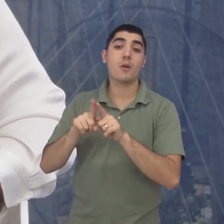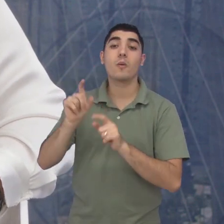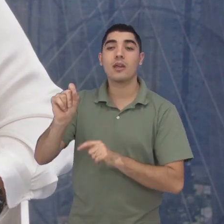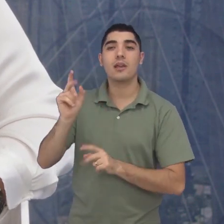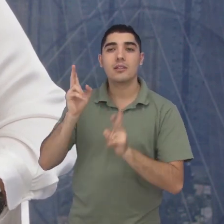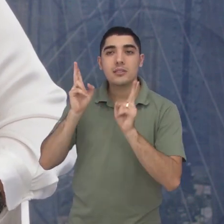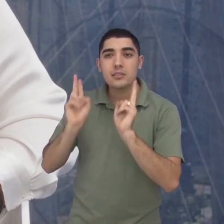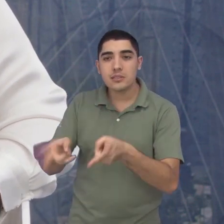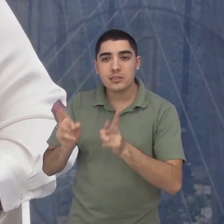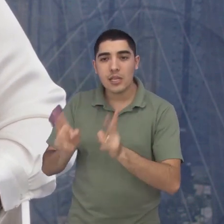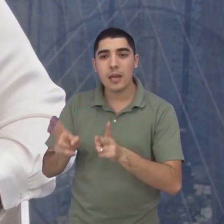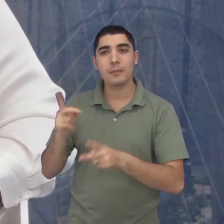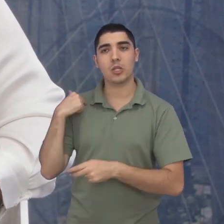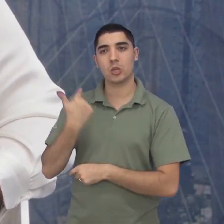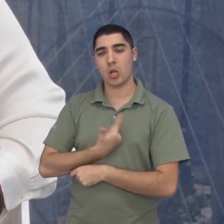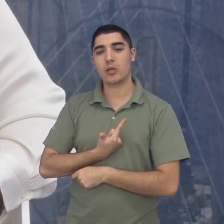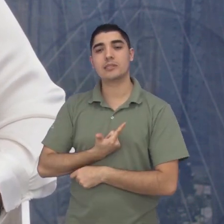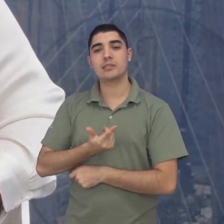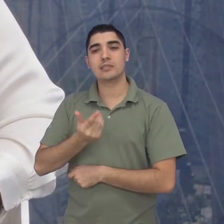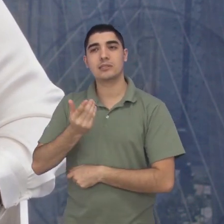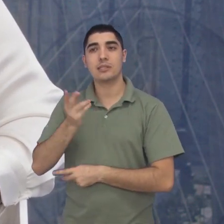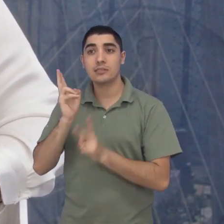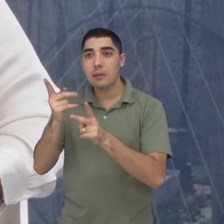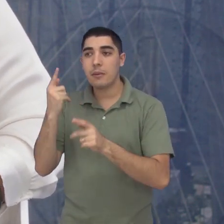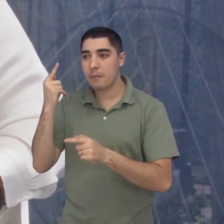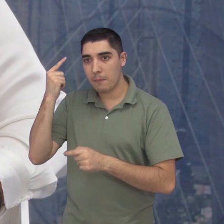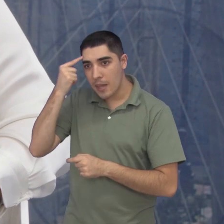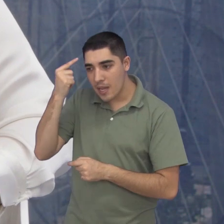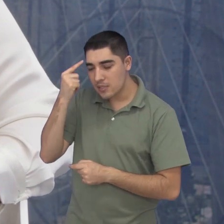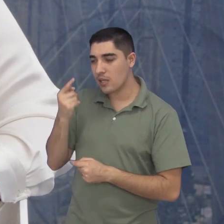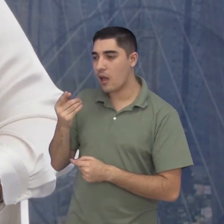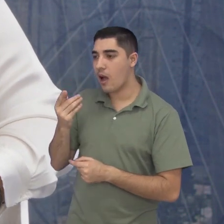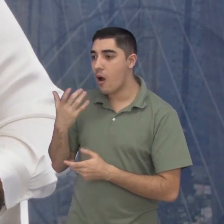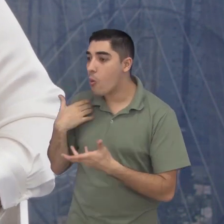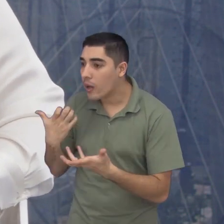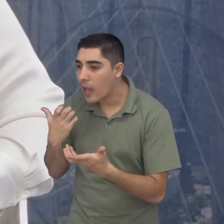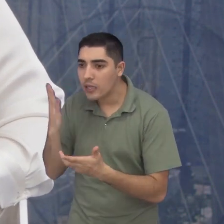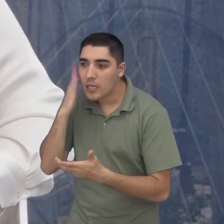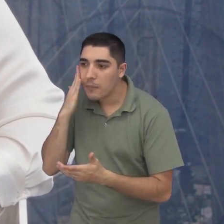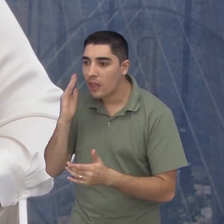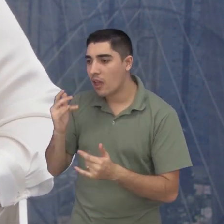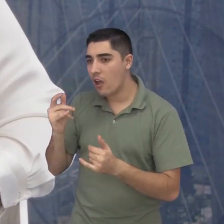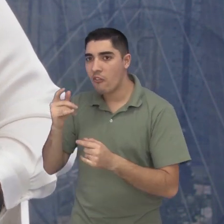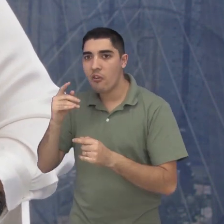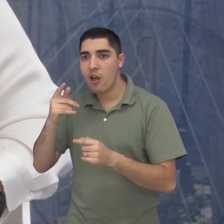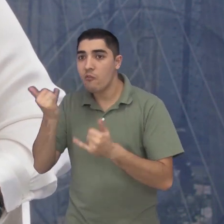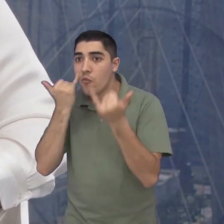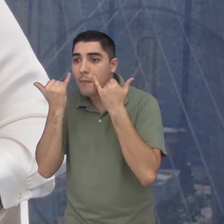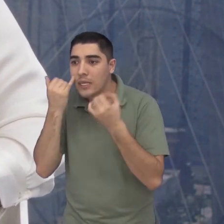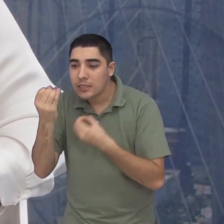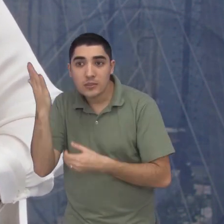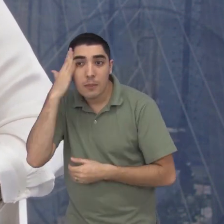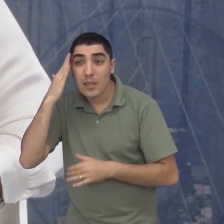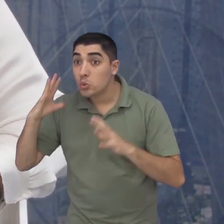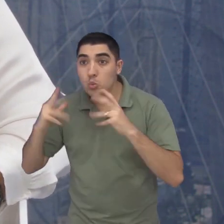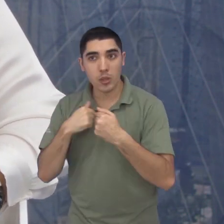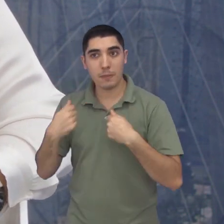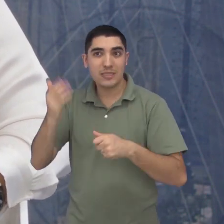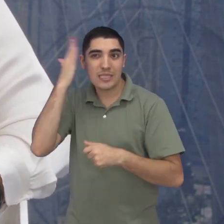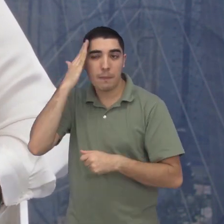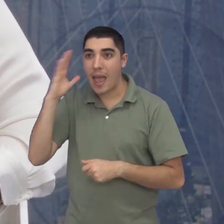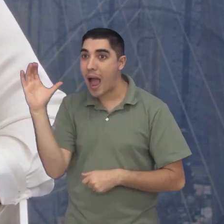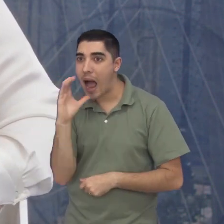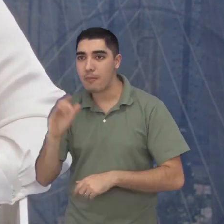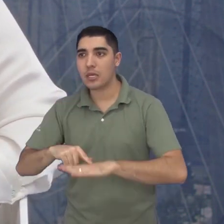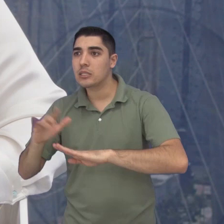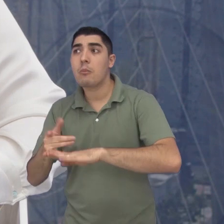todo ficar abastecendo de notícias, rolar pelo feed de uma rede social. Eu preciso saber de tudo, eu preciso saber o que está acontecendo